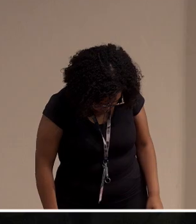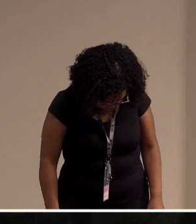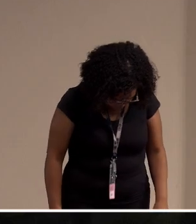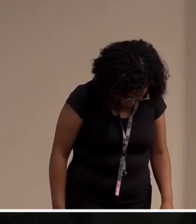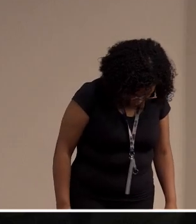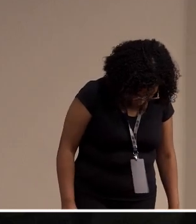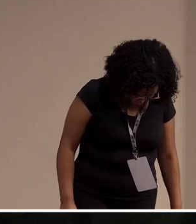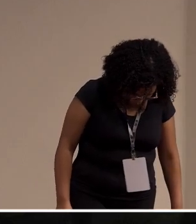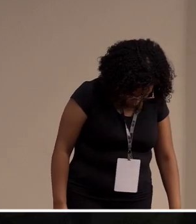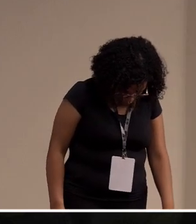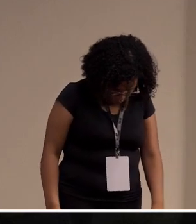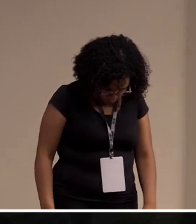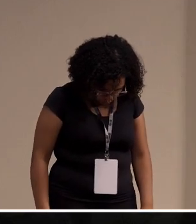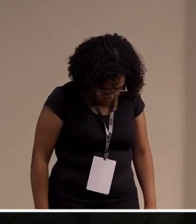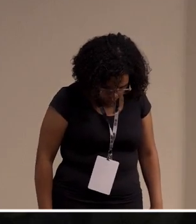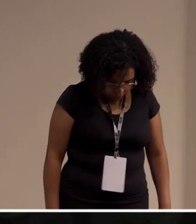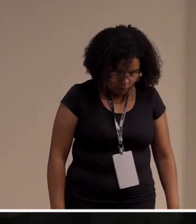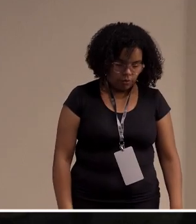451. Acesse